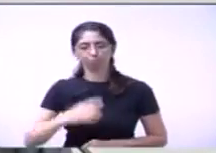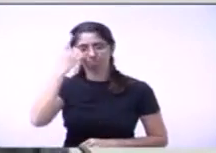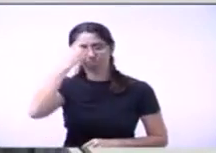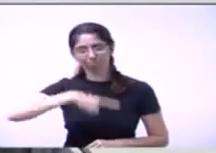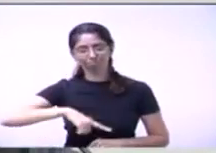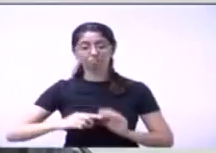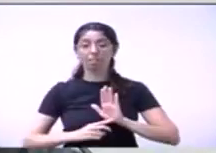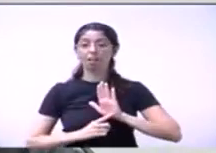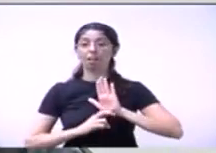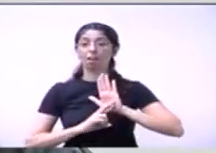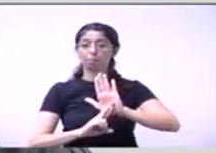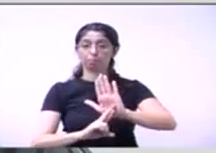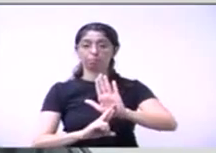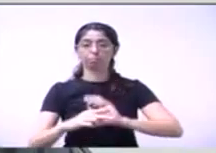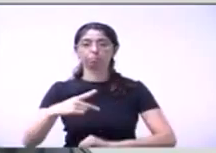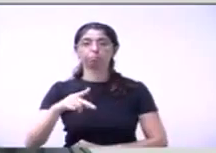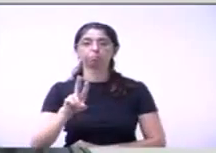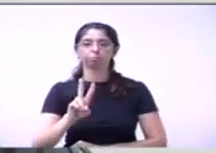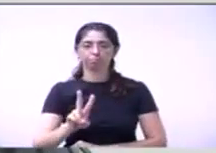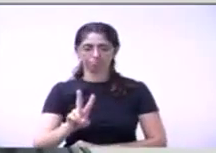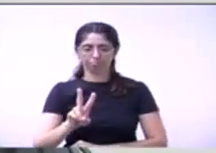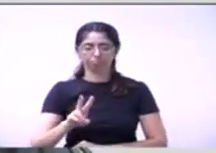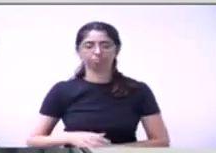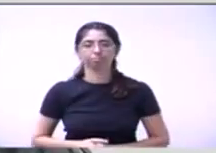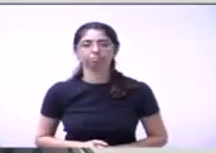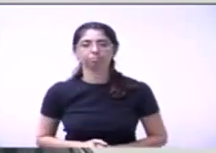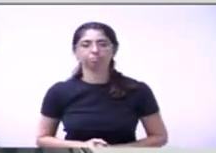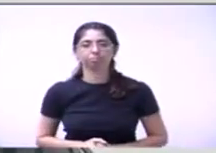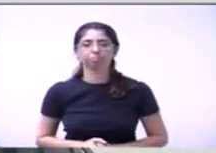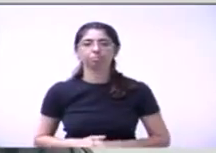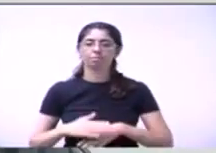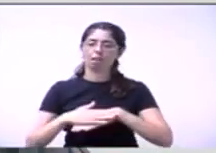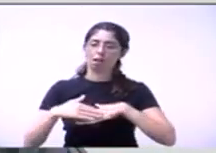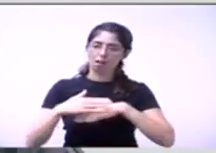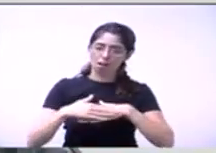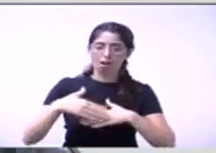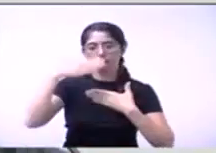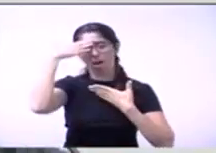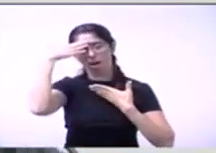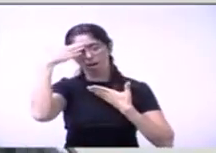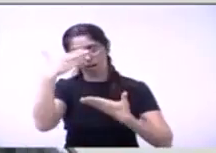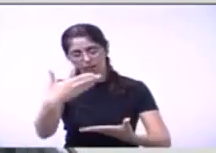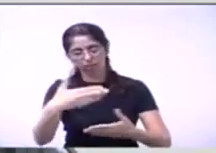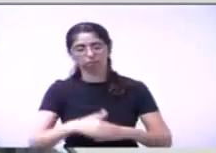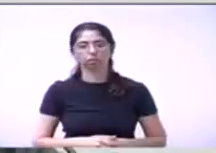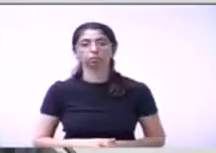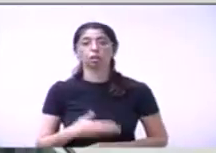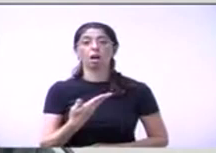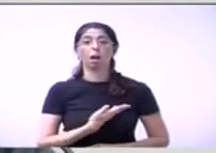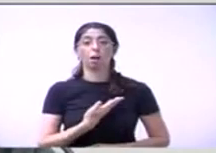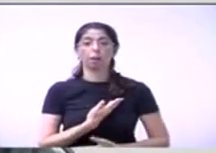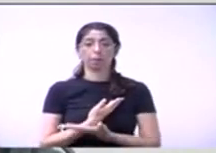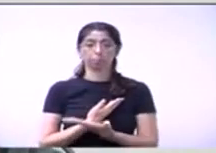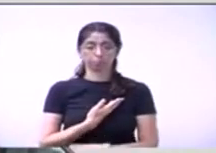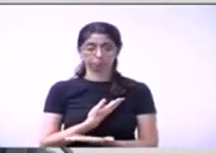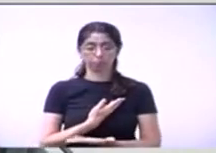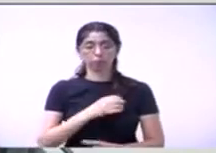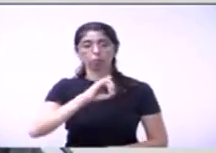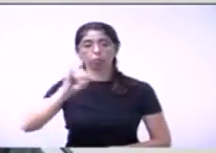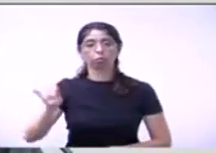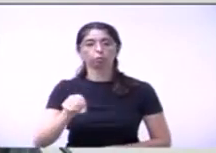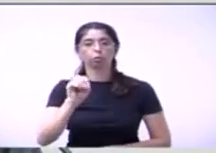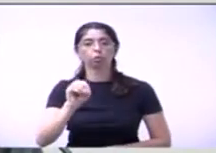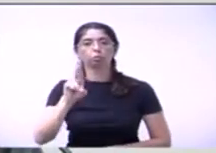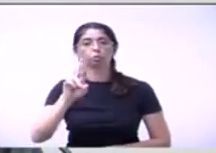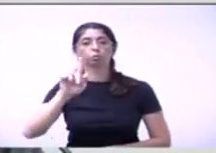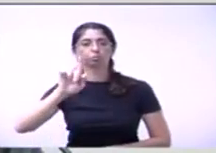qual tenho o maior carinho e agradecimento ao meu amigo Jorge Israel, a qual abriu as